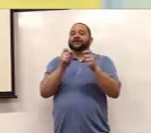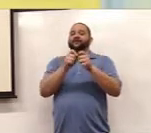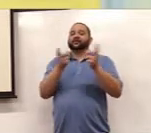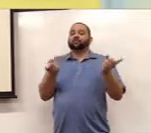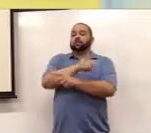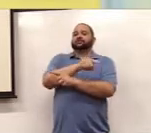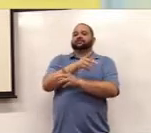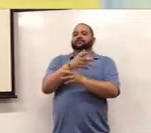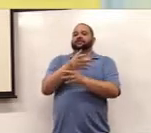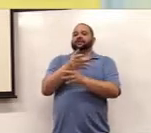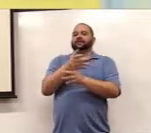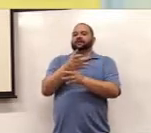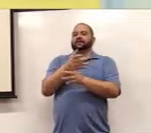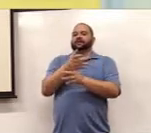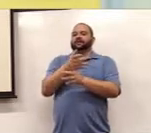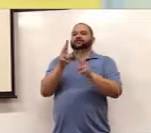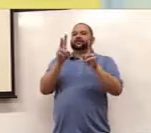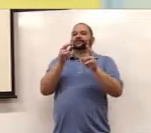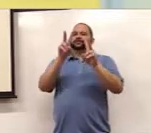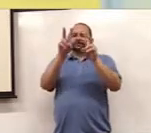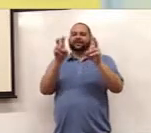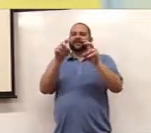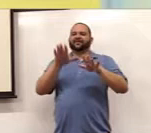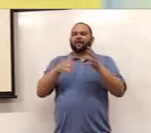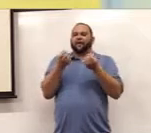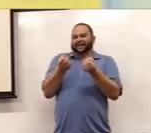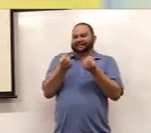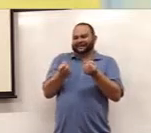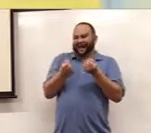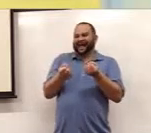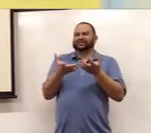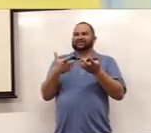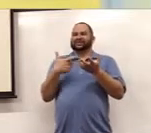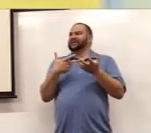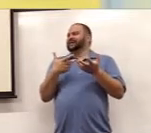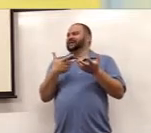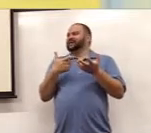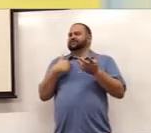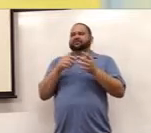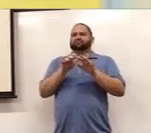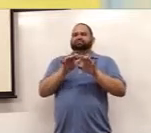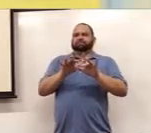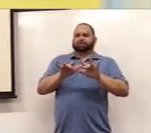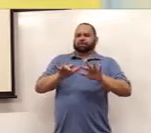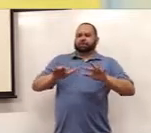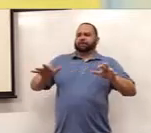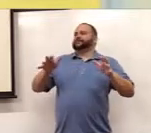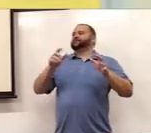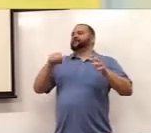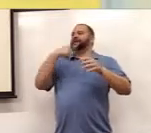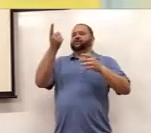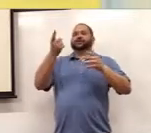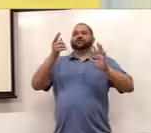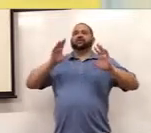Ele faz o contrário. Ao invés do tema ser pesado daquele jeito como era no começo, aquele caldo, né?